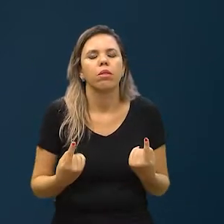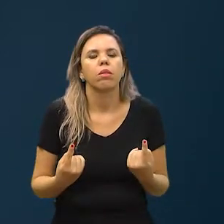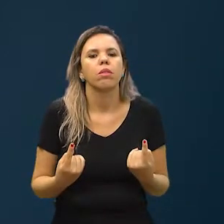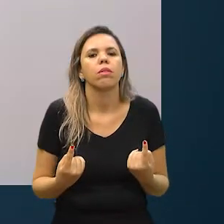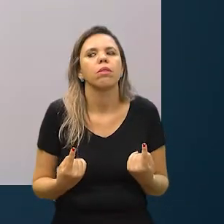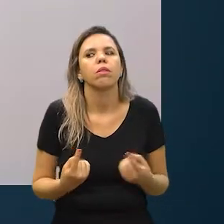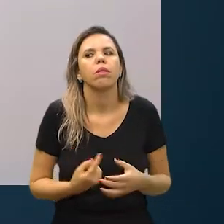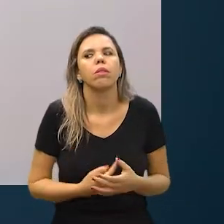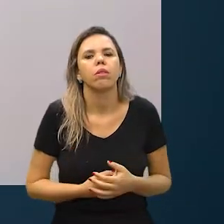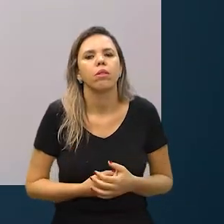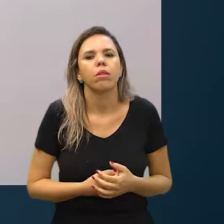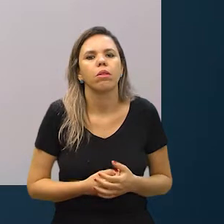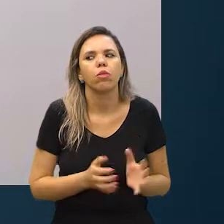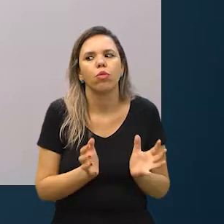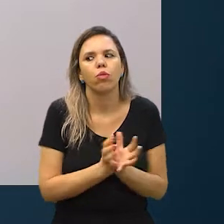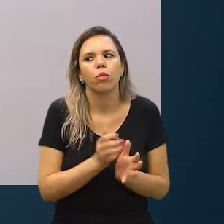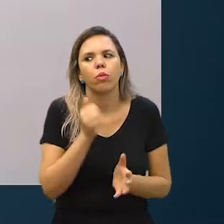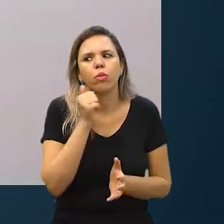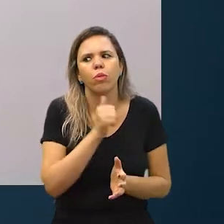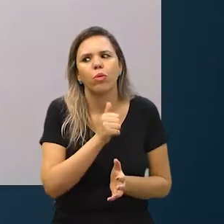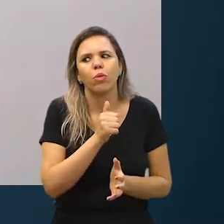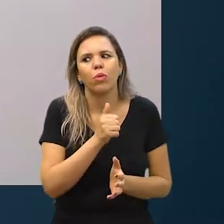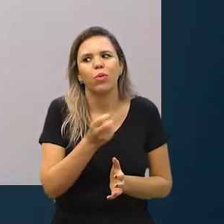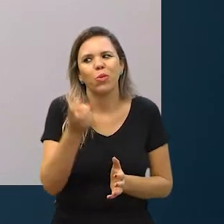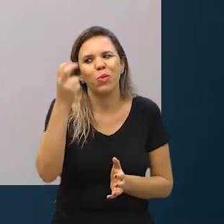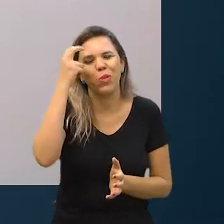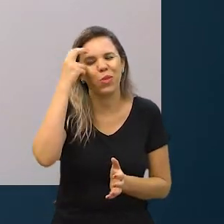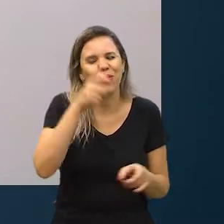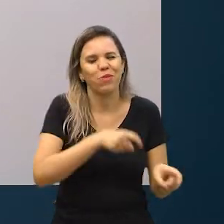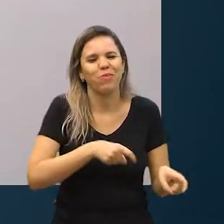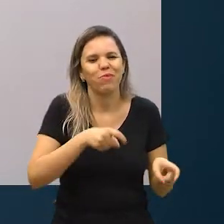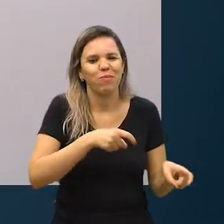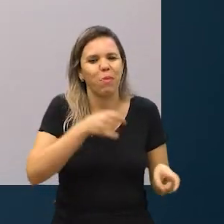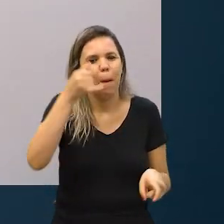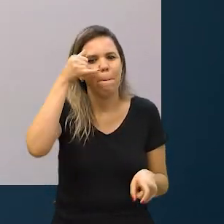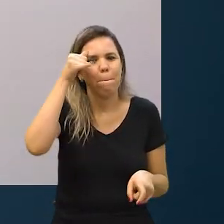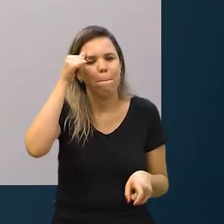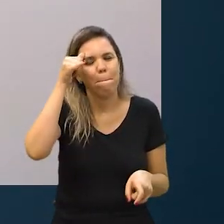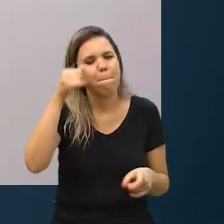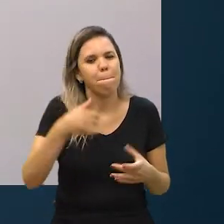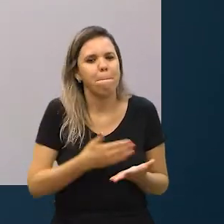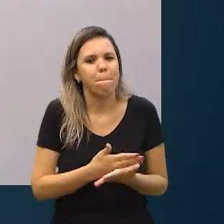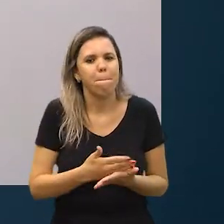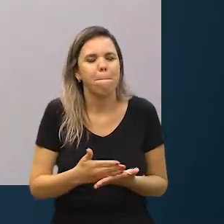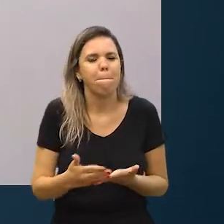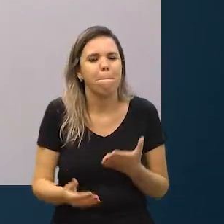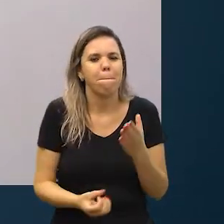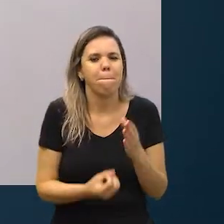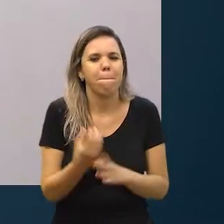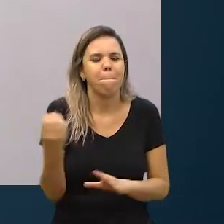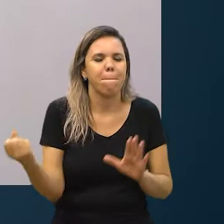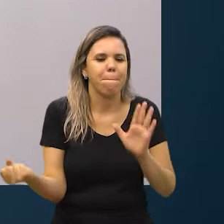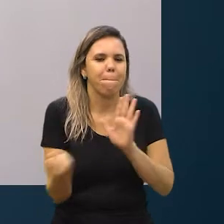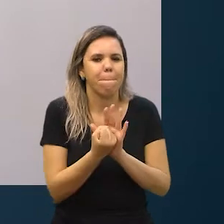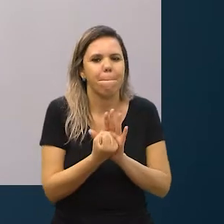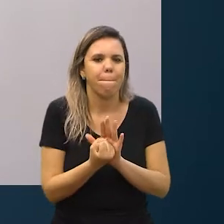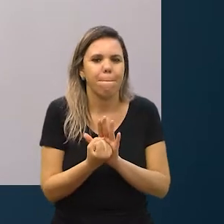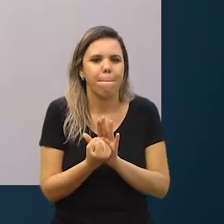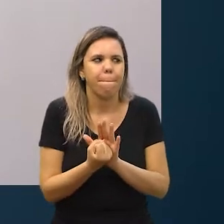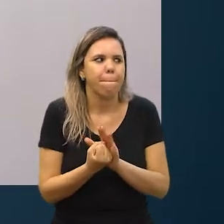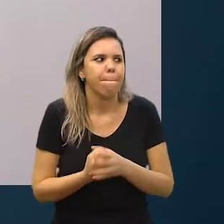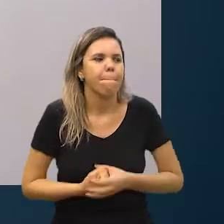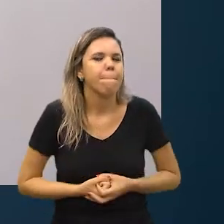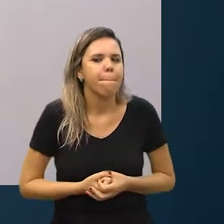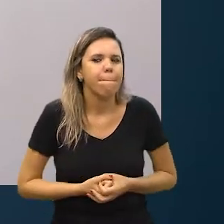ao gênero feminino, as questões culturais do agronegócio, eu criei a marca Agromulher,